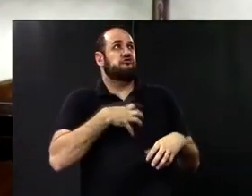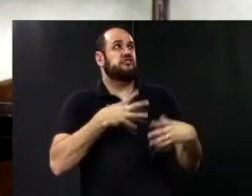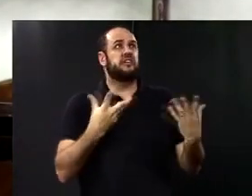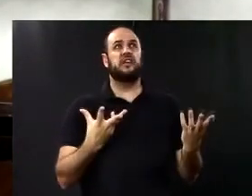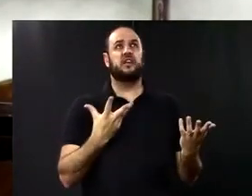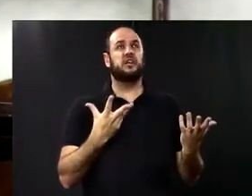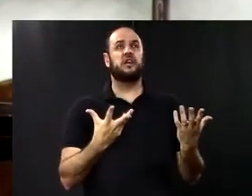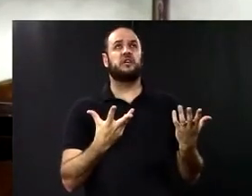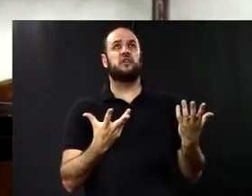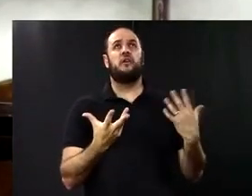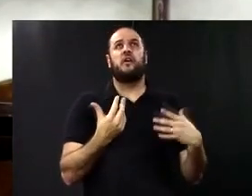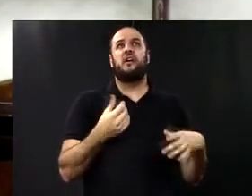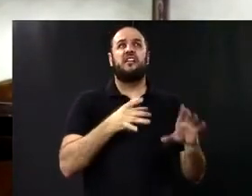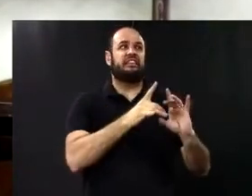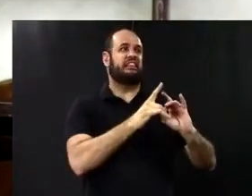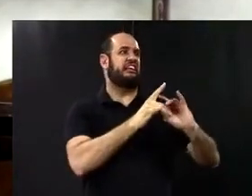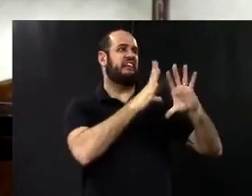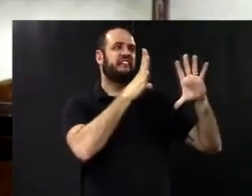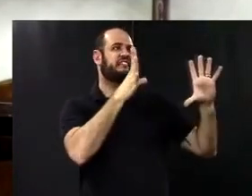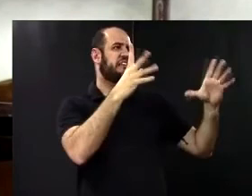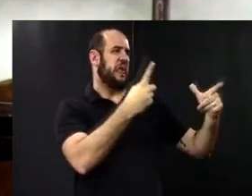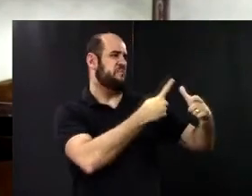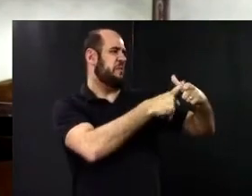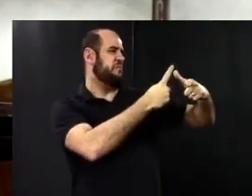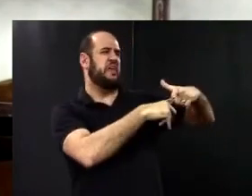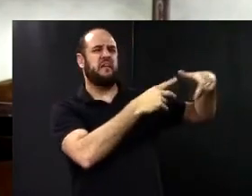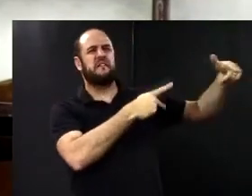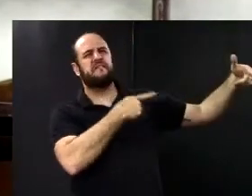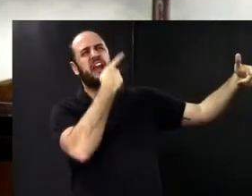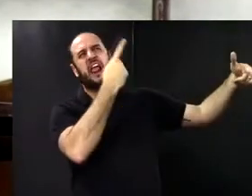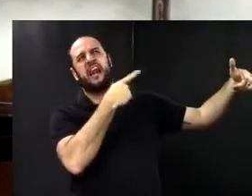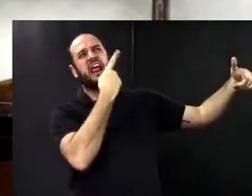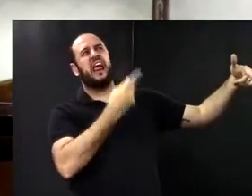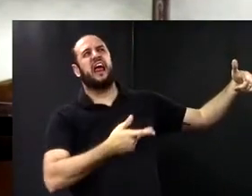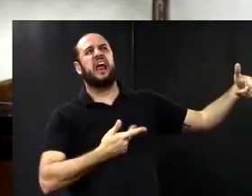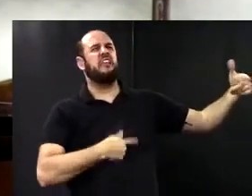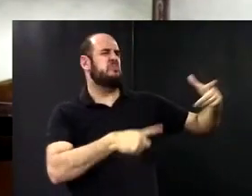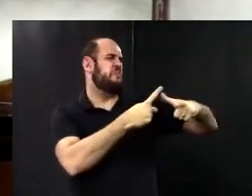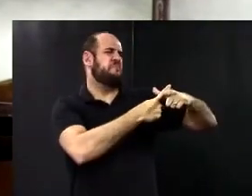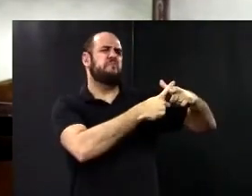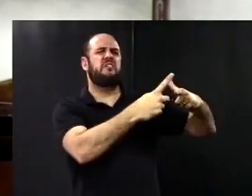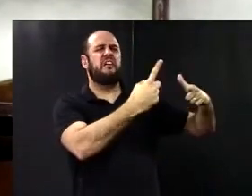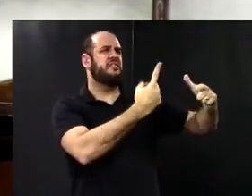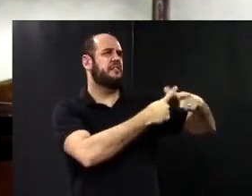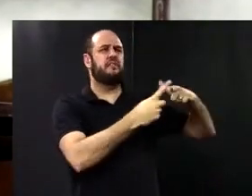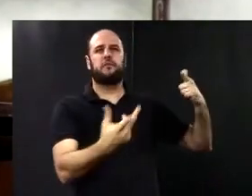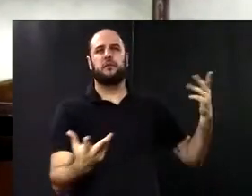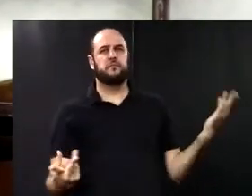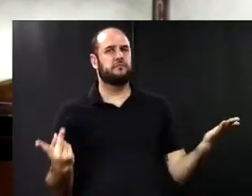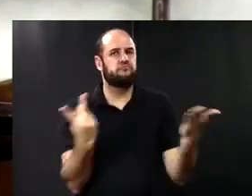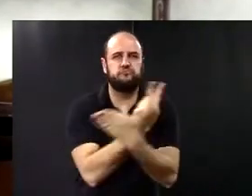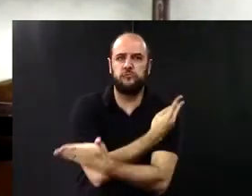apalpando ou passando a mão na cabeça dele, nos erros dele.